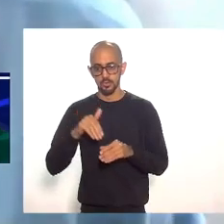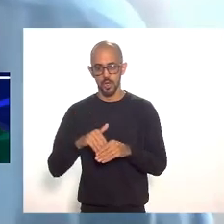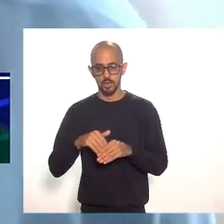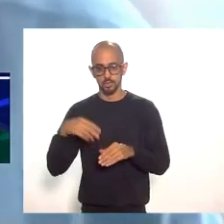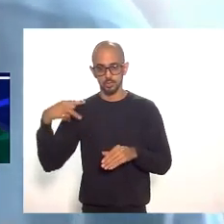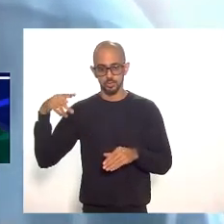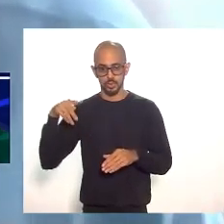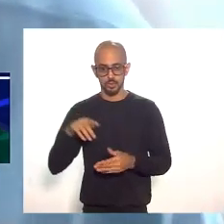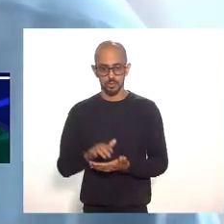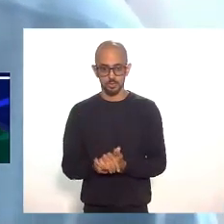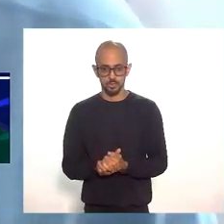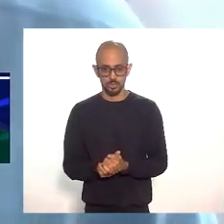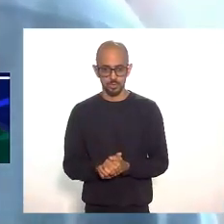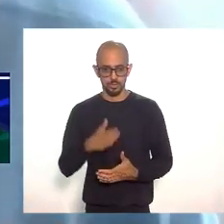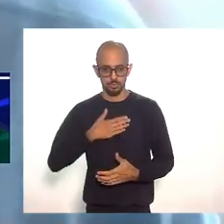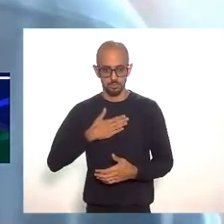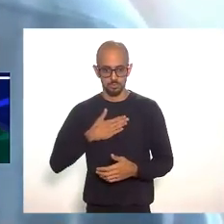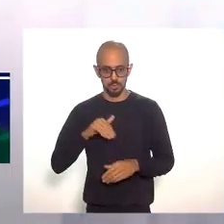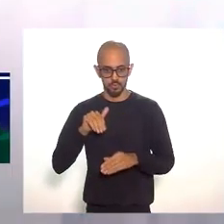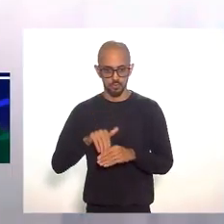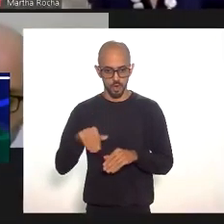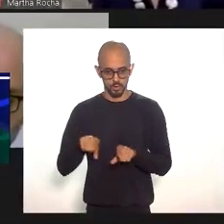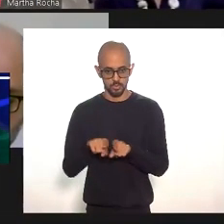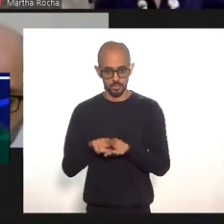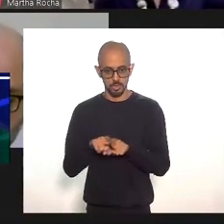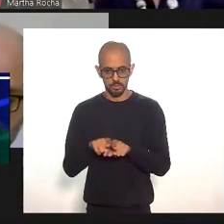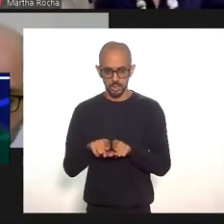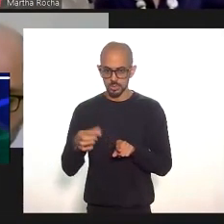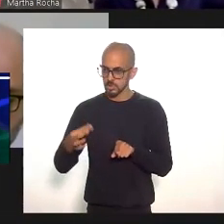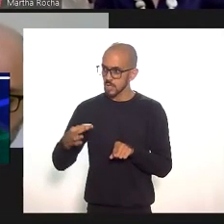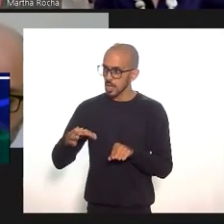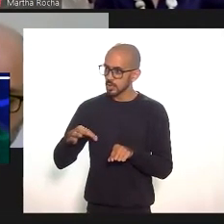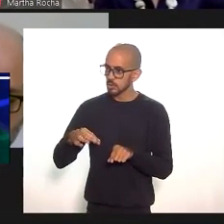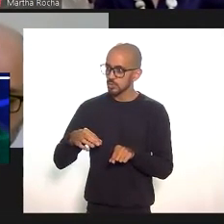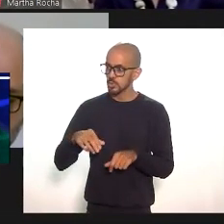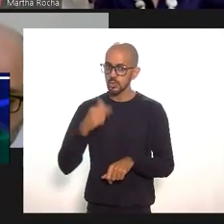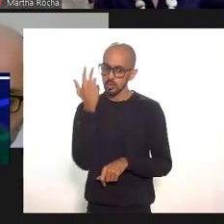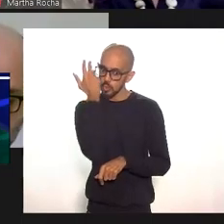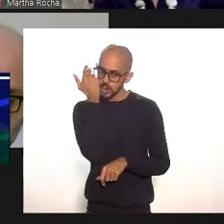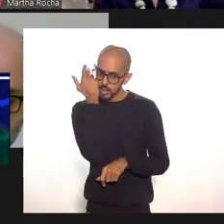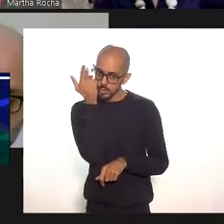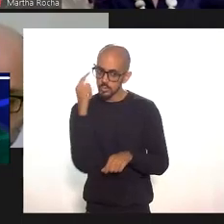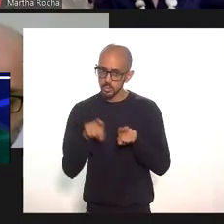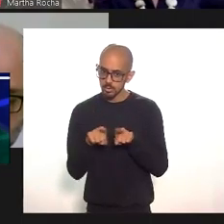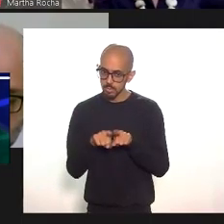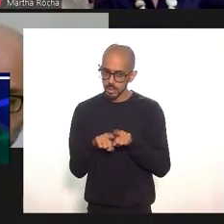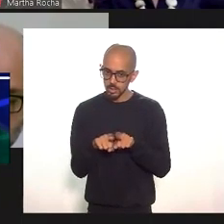Presidente, o meu voto também foi consignado, não é? Consignado o voto do deputado Eliomar Coelho, voto